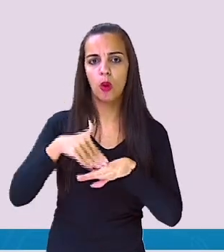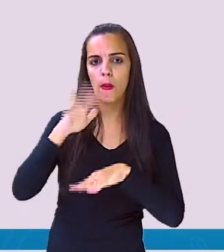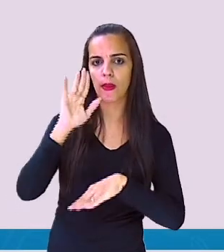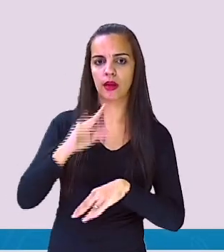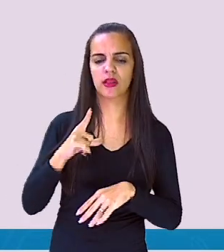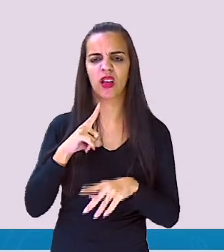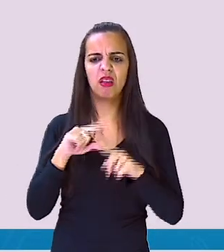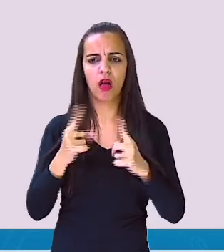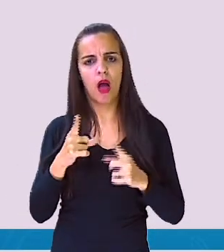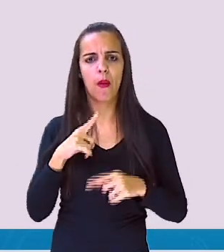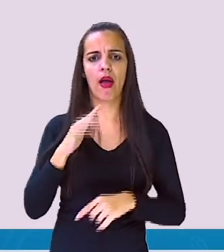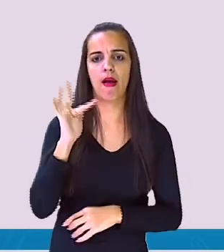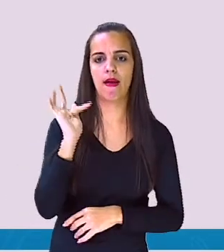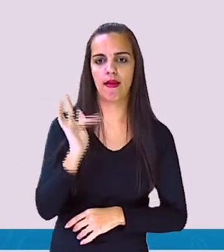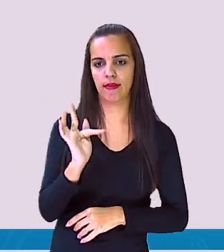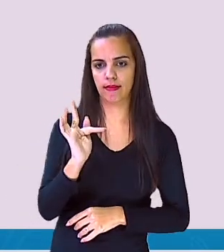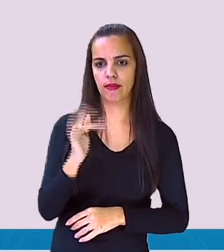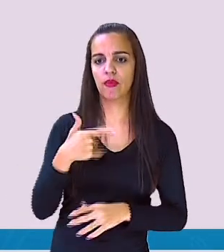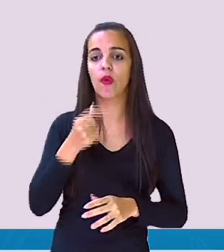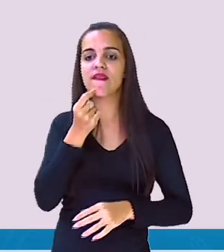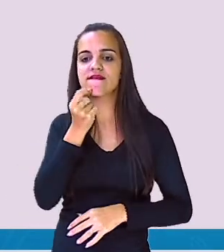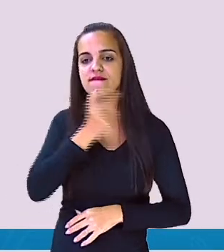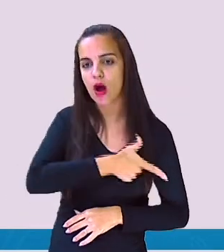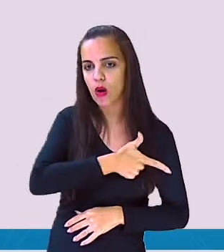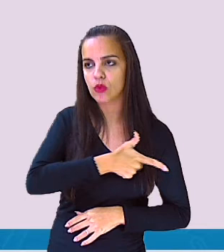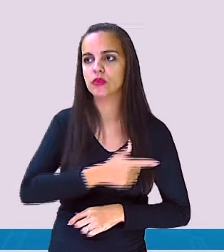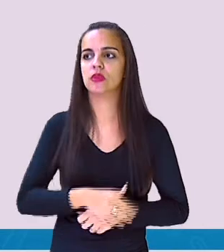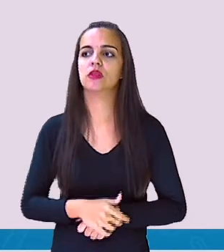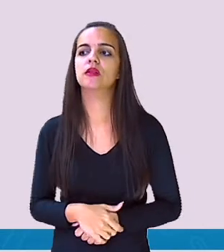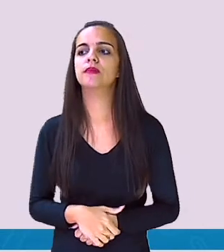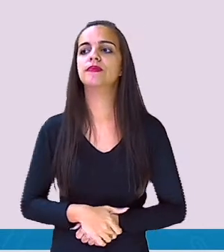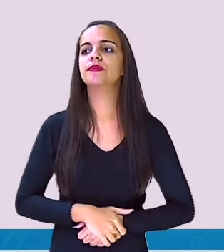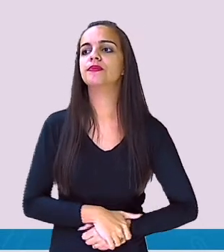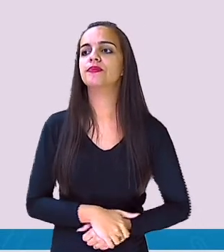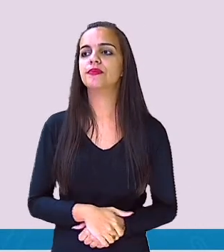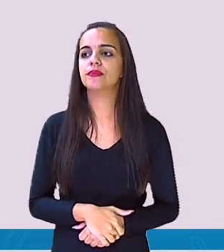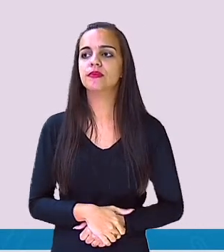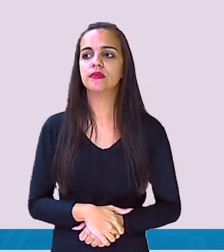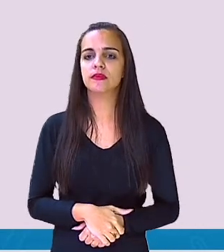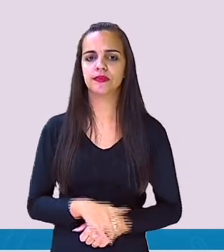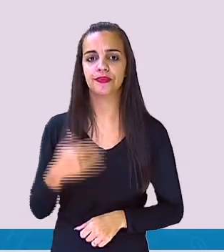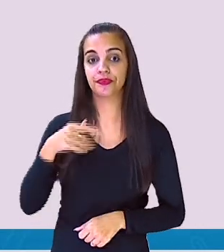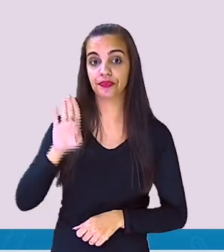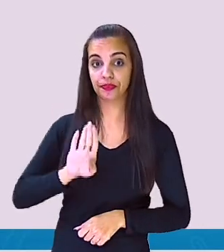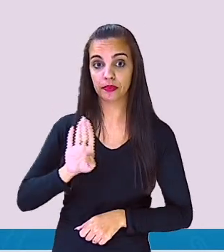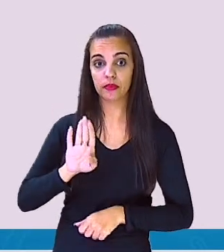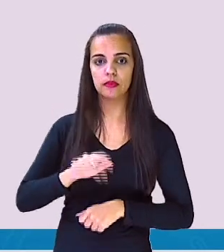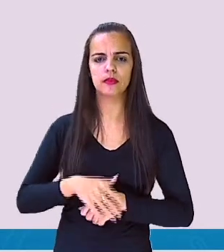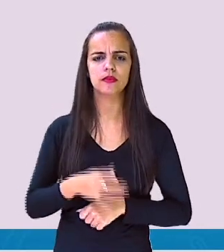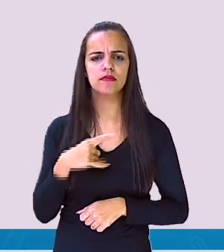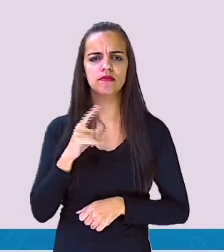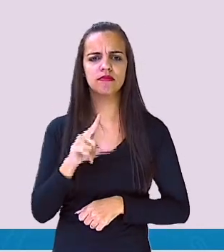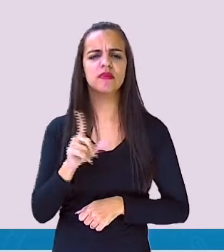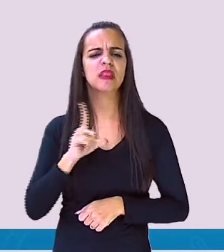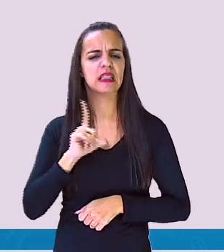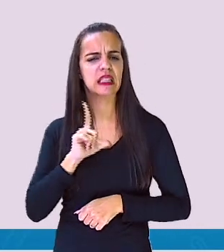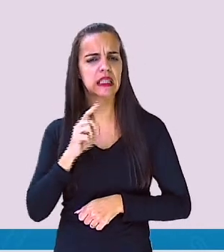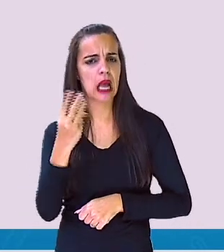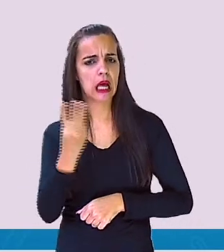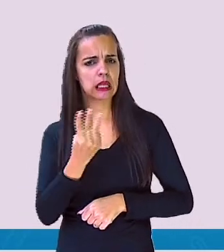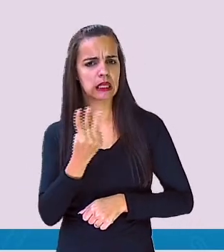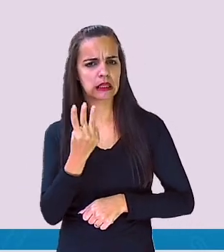Nunca, coitado dele. Quem é ele para ser sujeito composto aí, né? Letra B. Há três formas